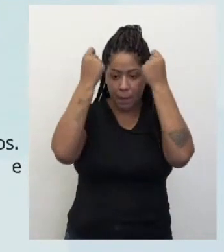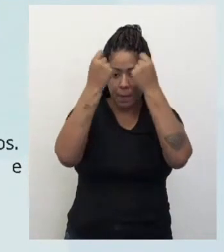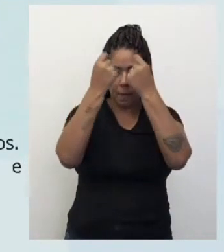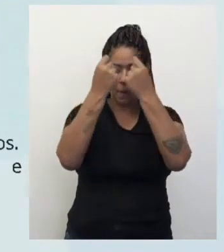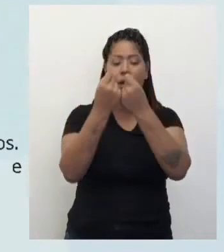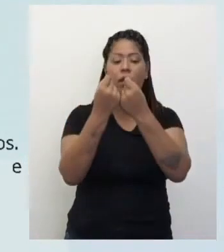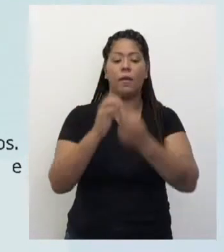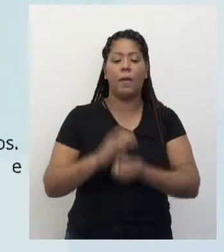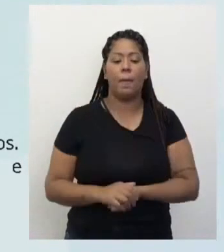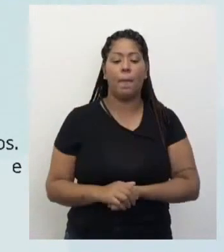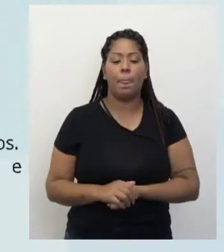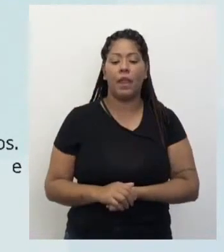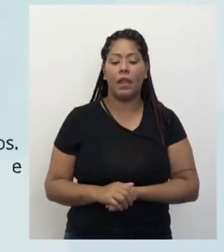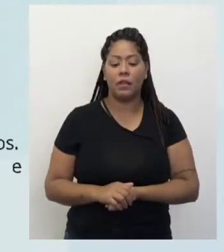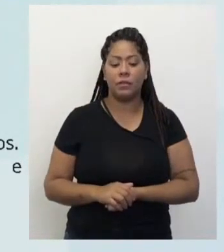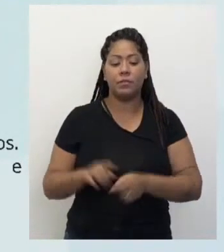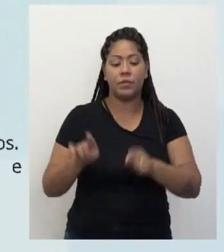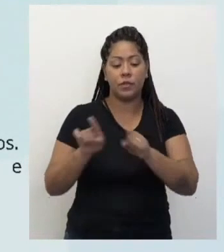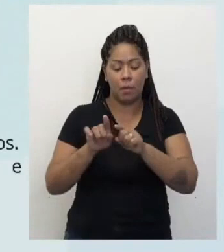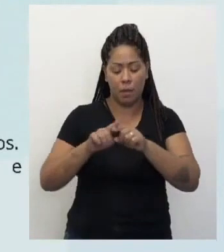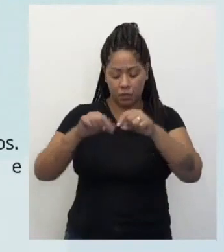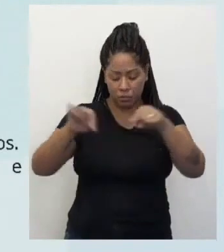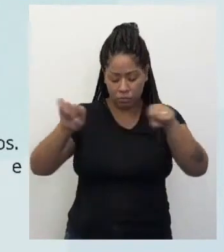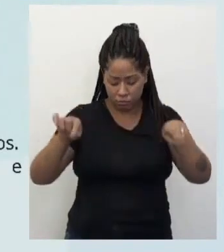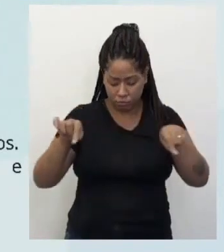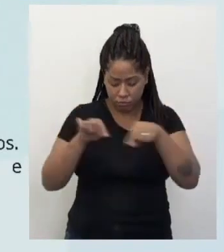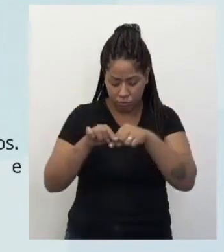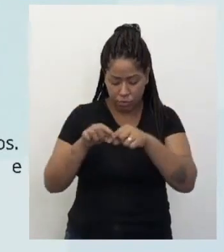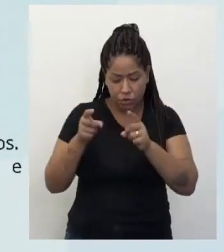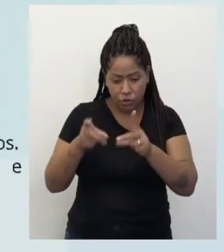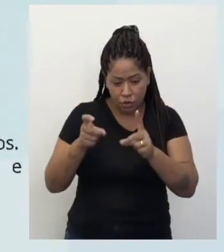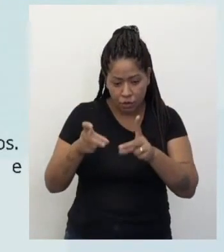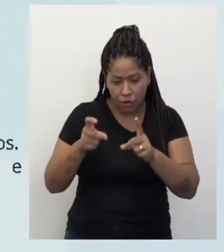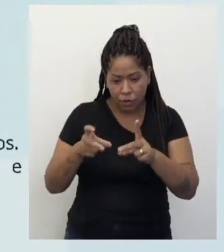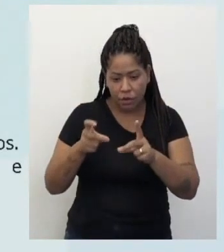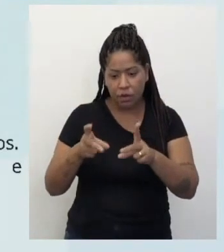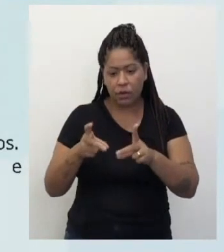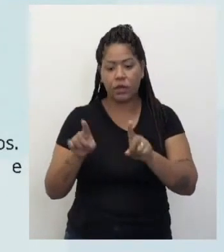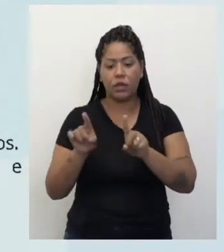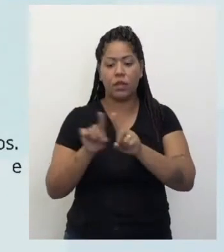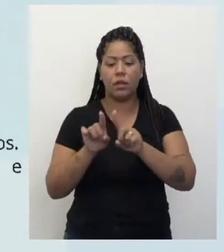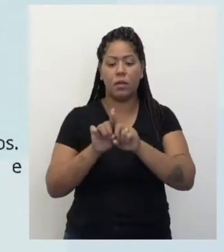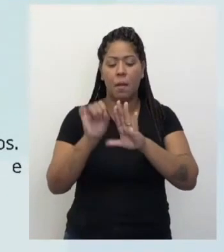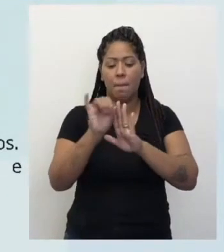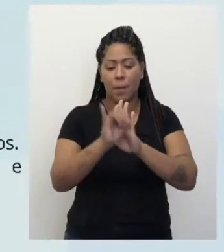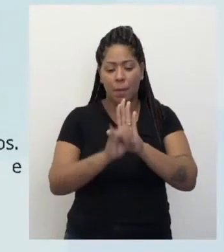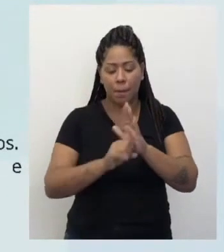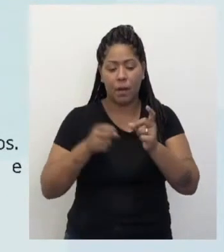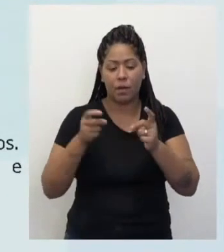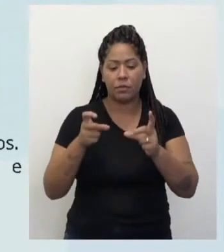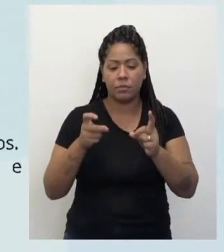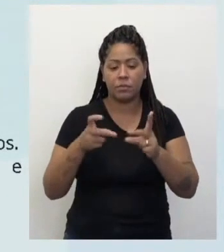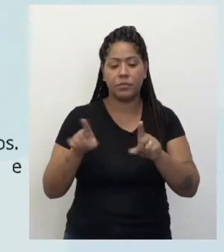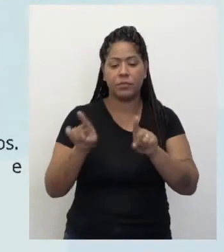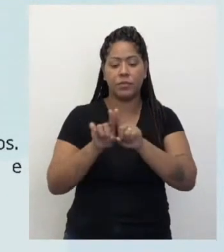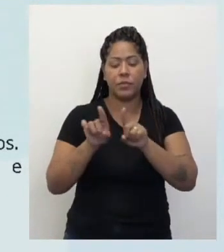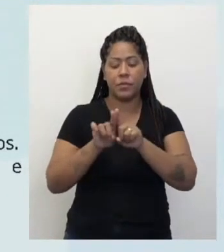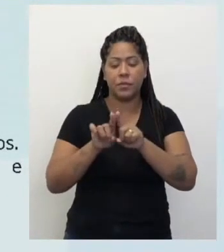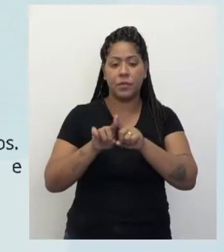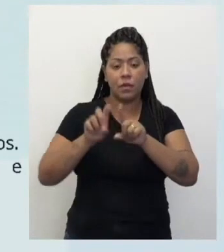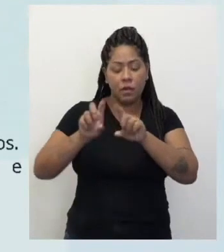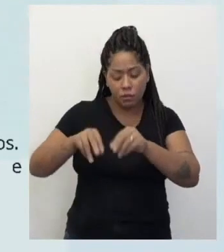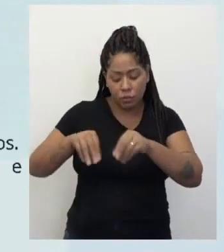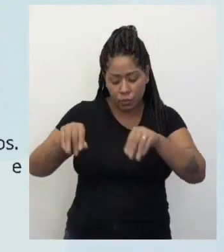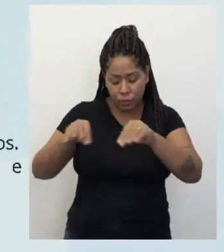urbano com comércios, templos, artesanato, e as terras agrícolas, ou seja, as áreas rurais,